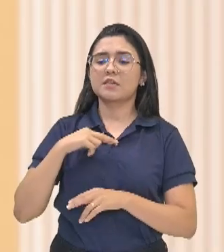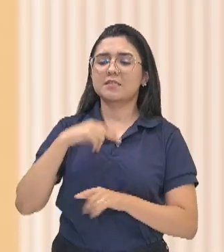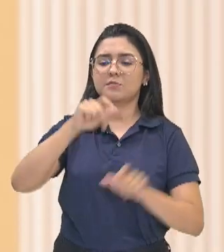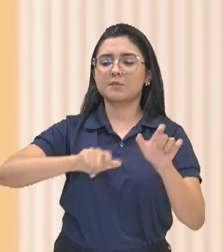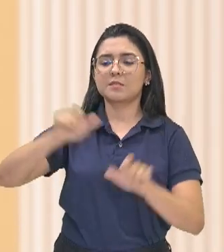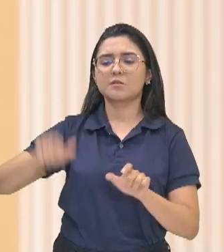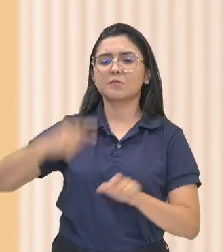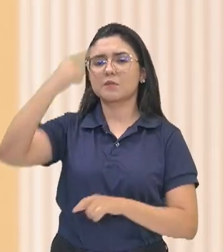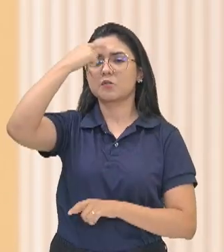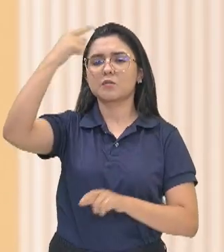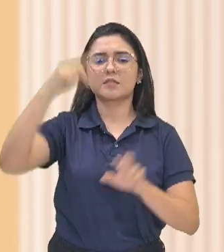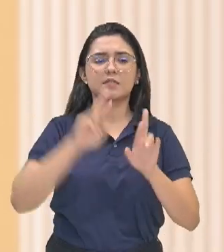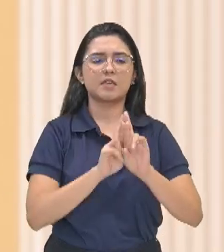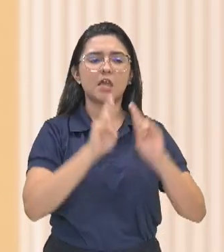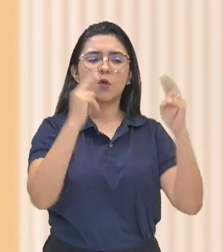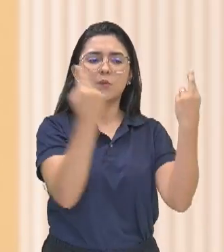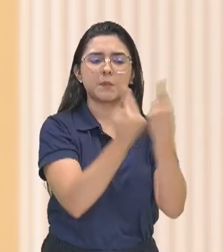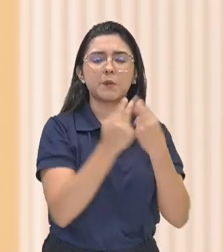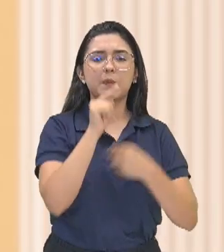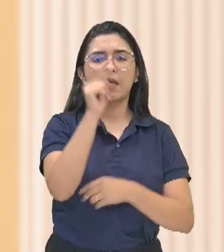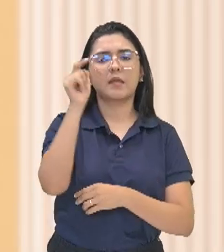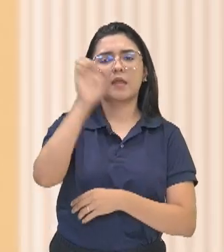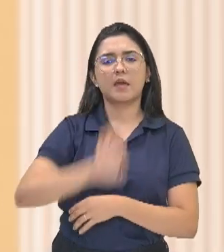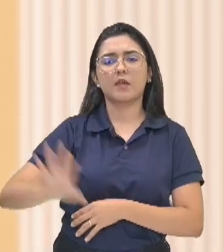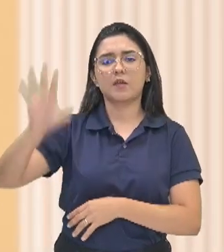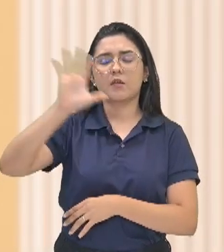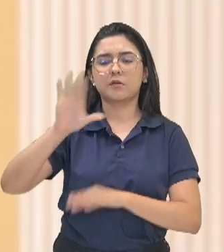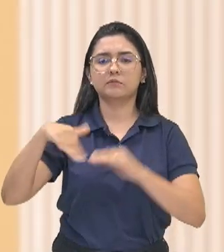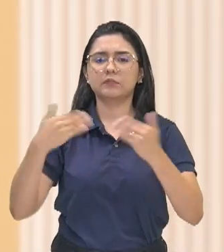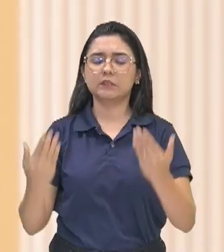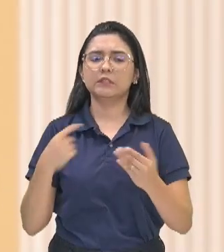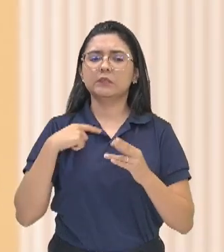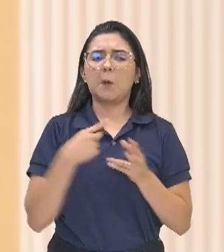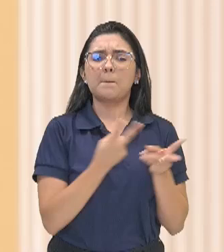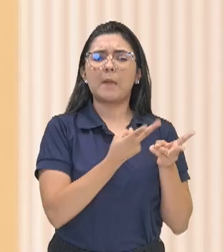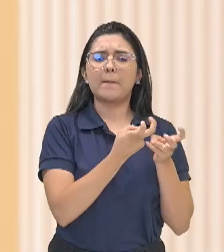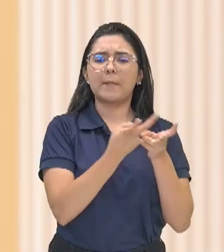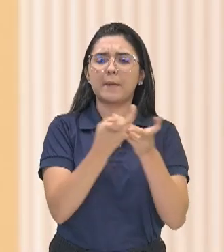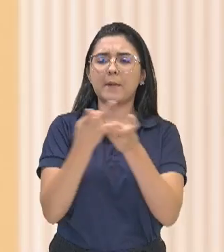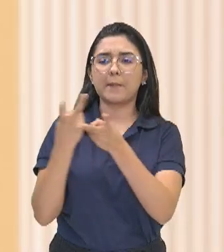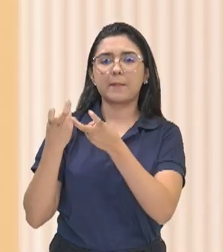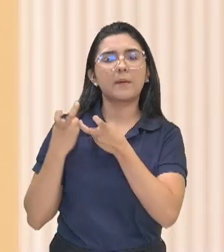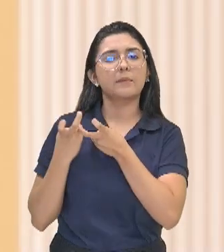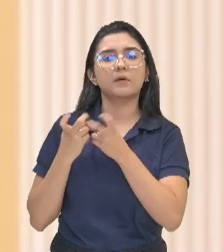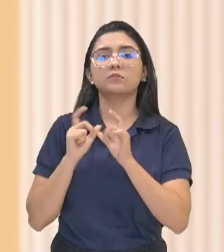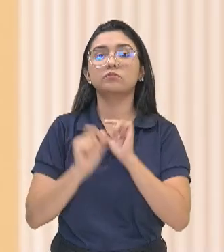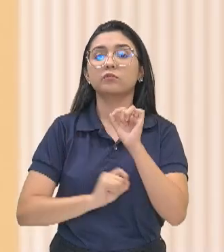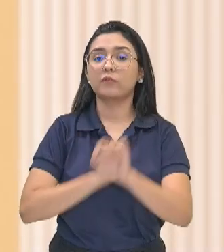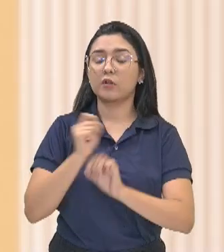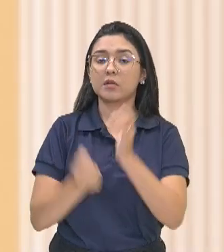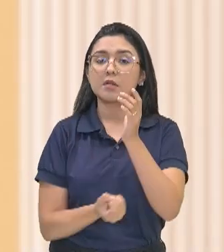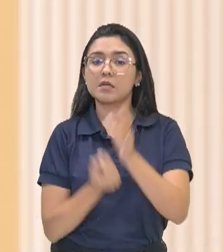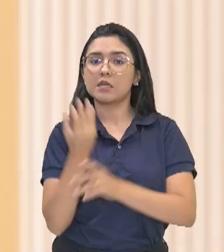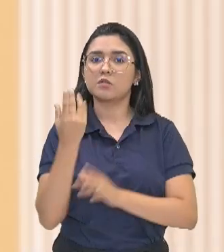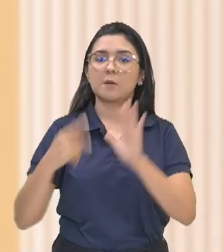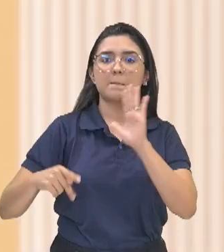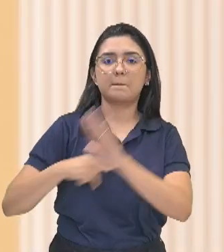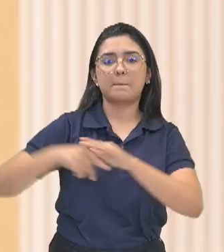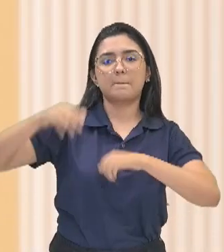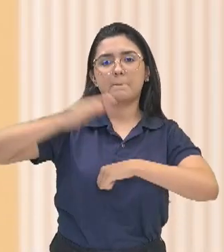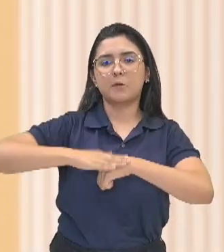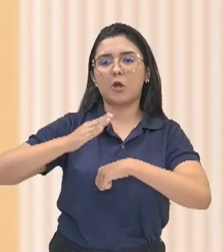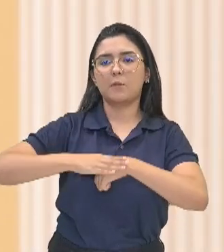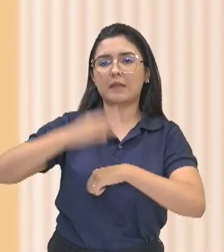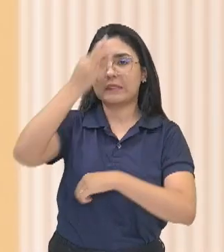eles foram desenvolvendo, a partir da leitura desse universo, desse mundo, eles foram, então, desenvolvendo suas teorias e suas